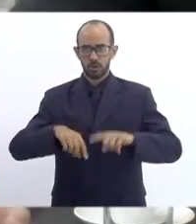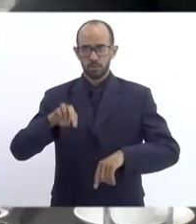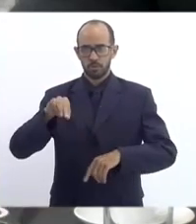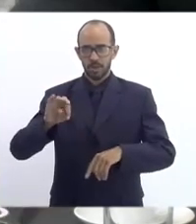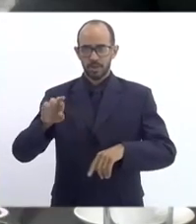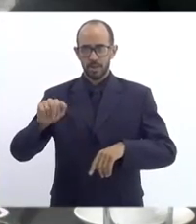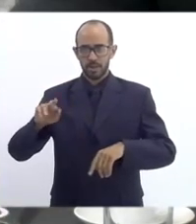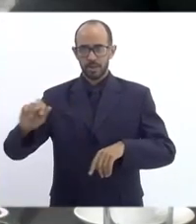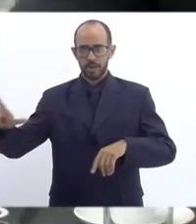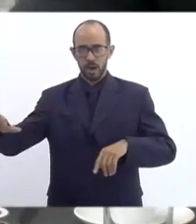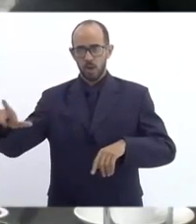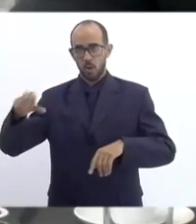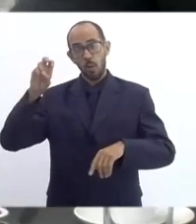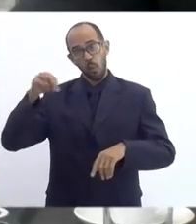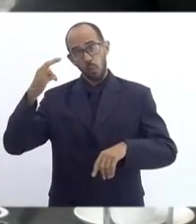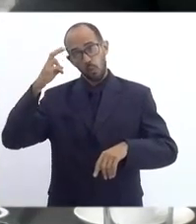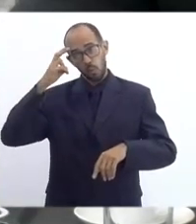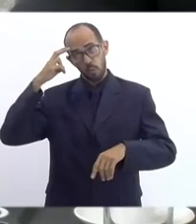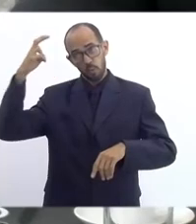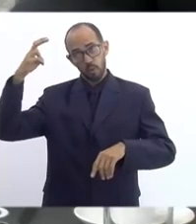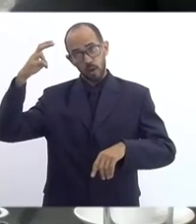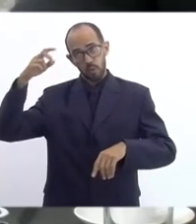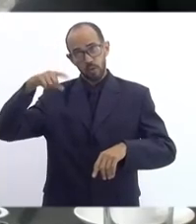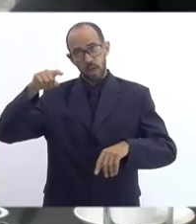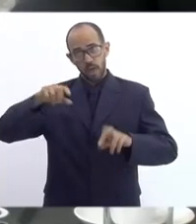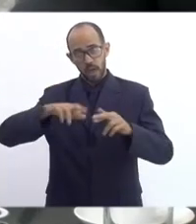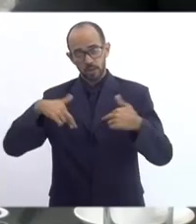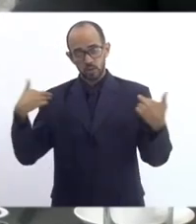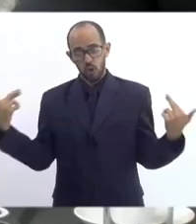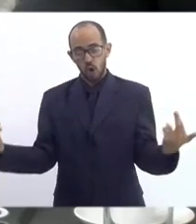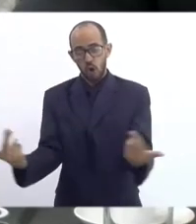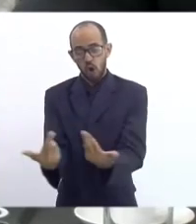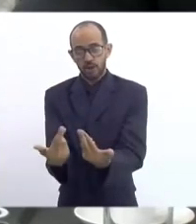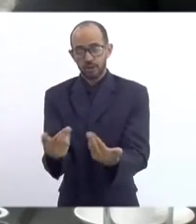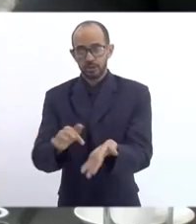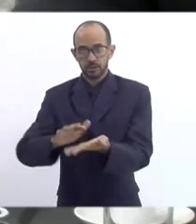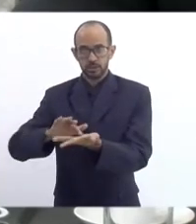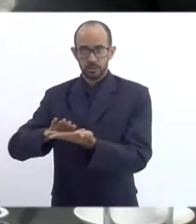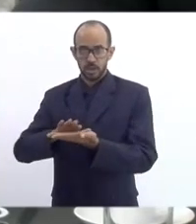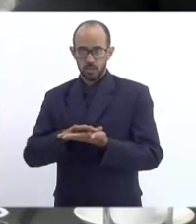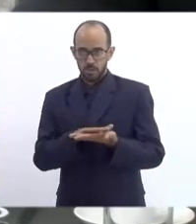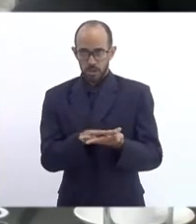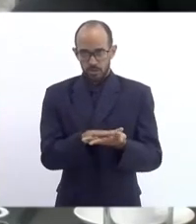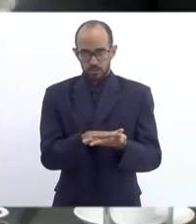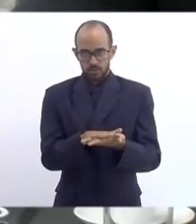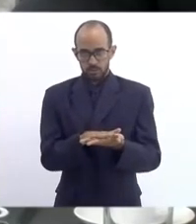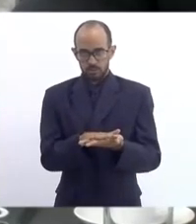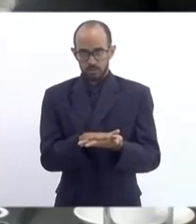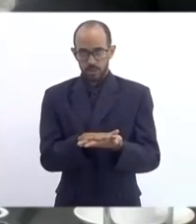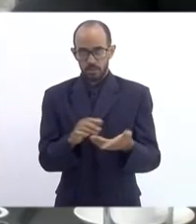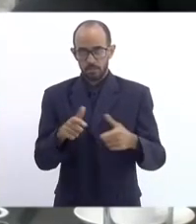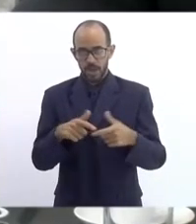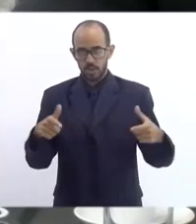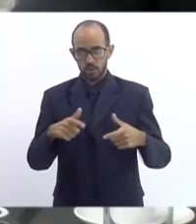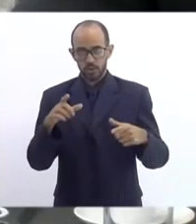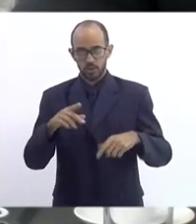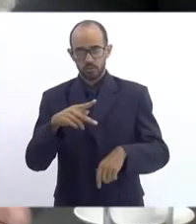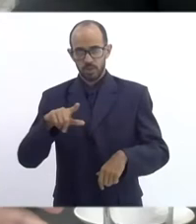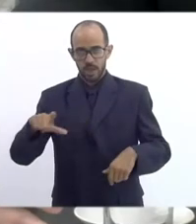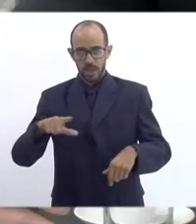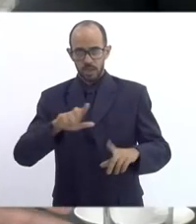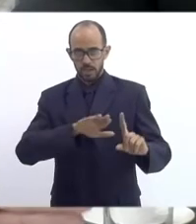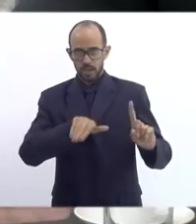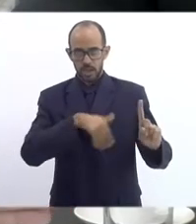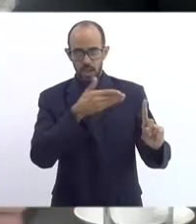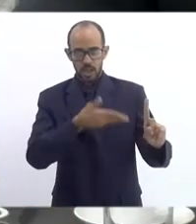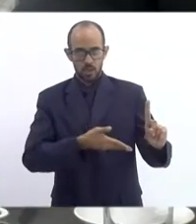cultural, do Estado do Rio de Janeiro, rodas de samba. Todos os projetos a maioria deles, deputado Dionísio, que